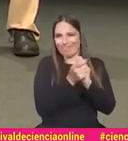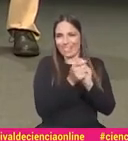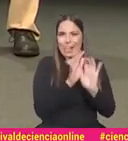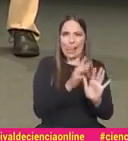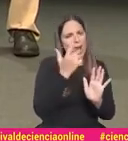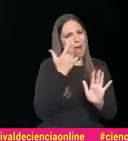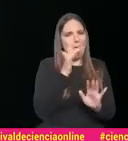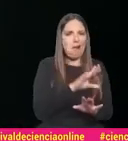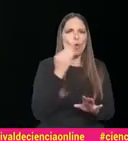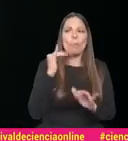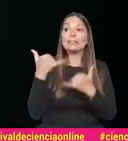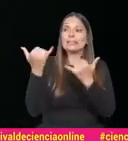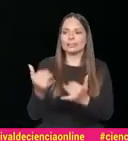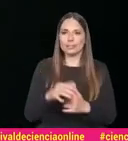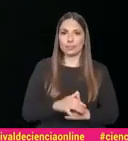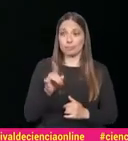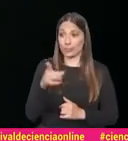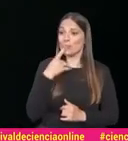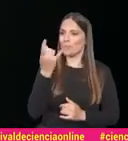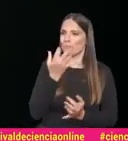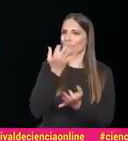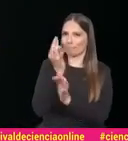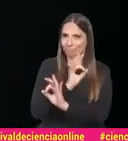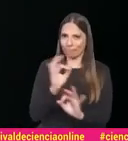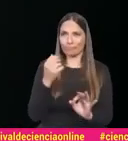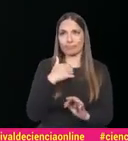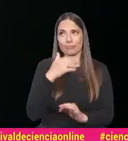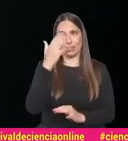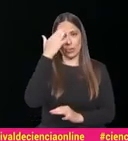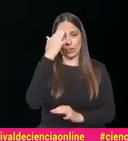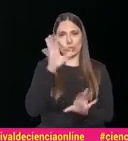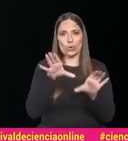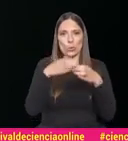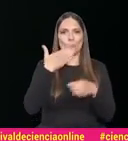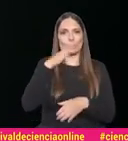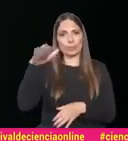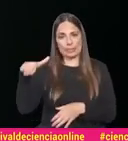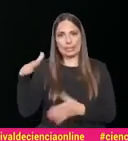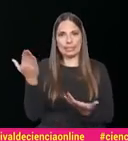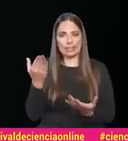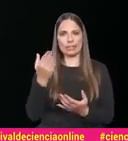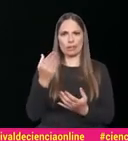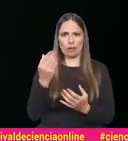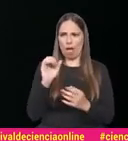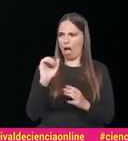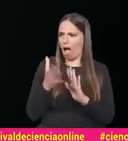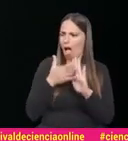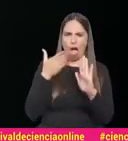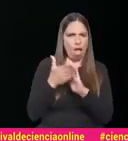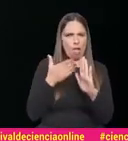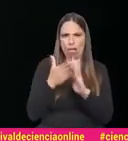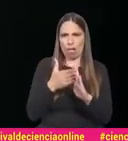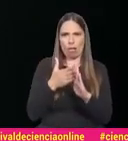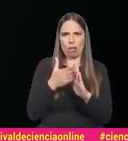uma experiência? Essa é uma excelente pergunta. E se penso que a comunidade científica foi muito rápida